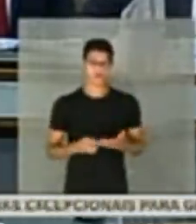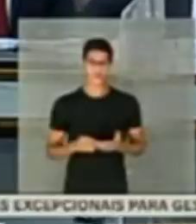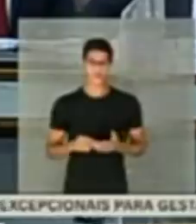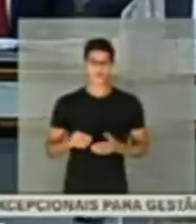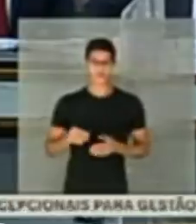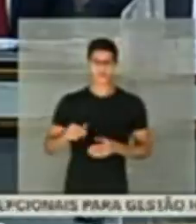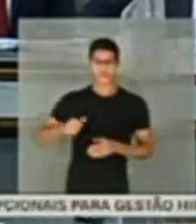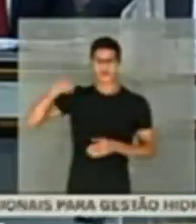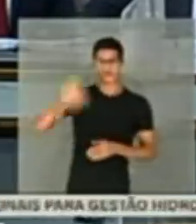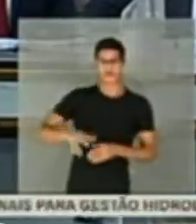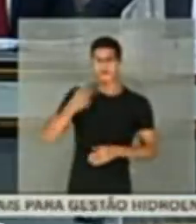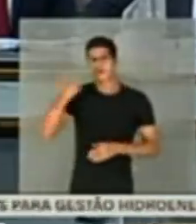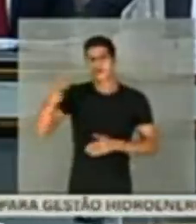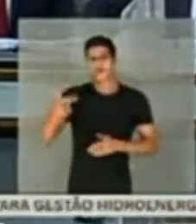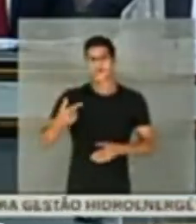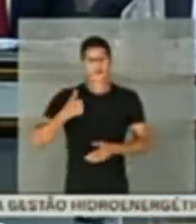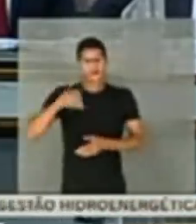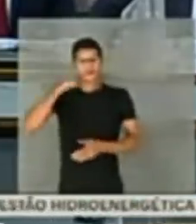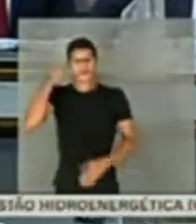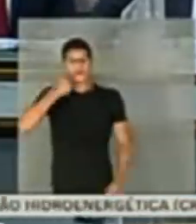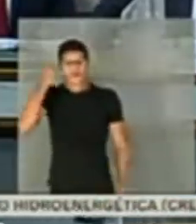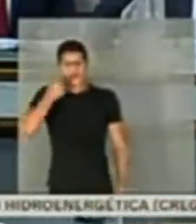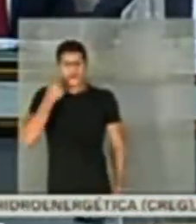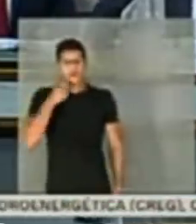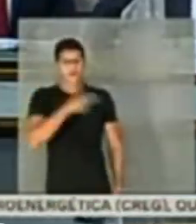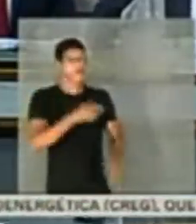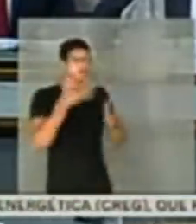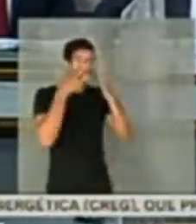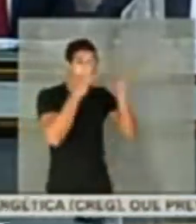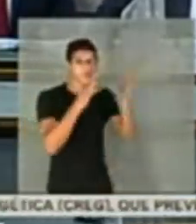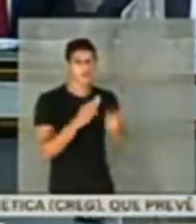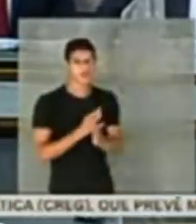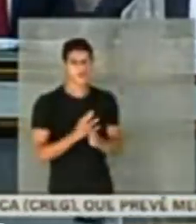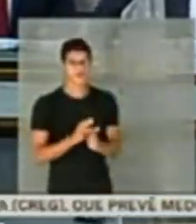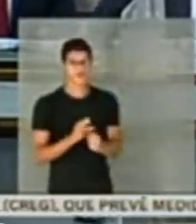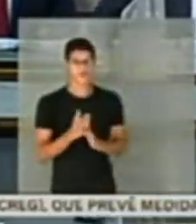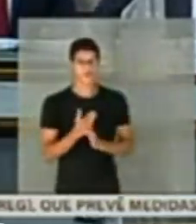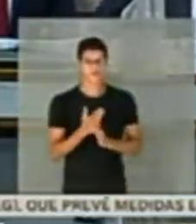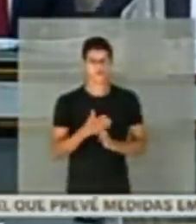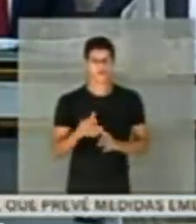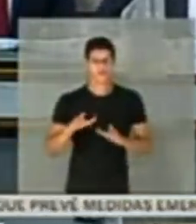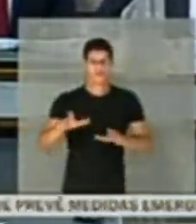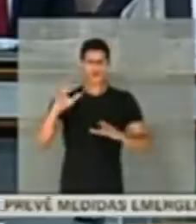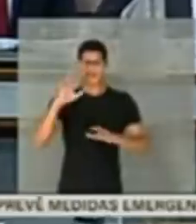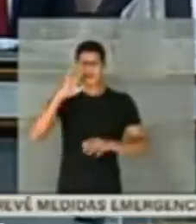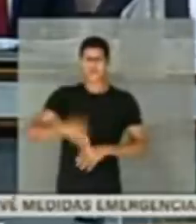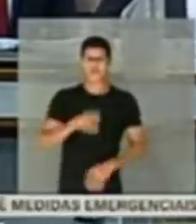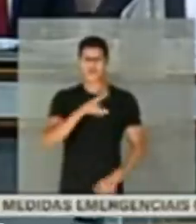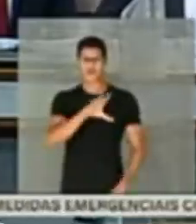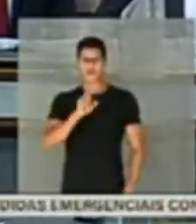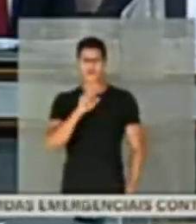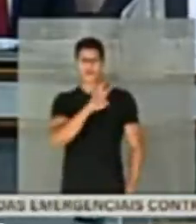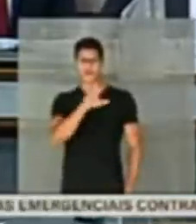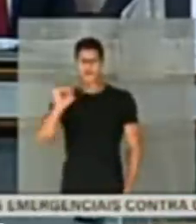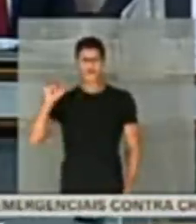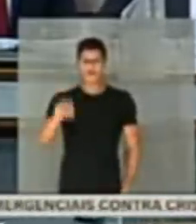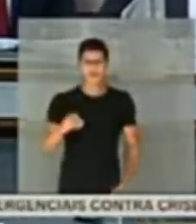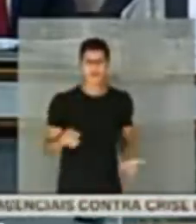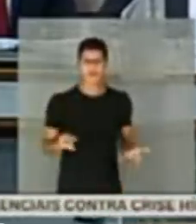doença? Eu sou senador e você é testemunha aqui. Você é acusado de receber 500 mil de propina. Uma questão de ordem.